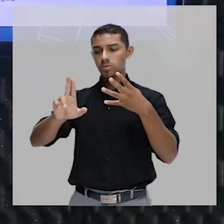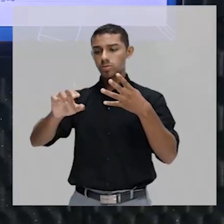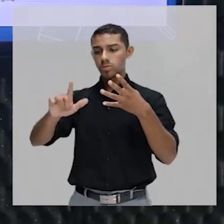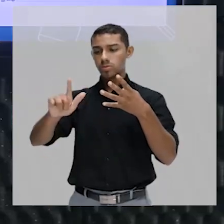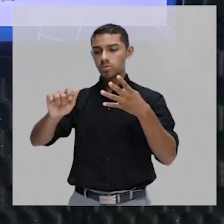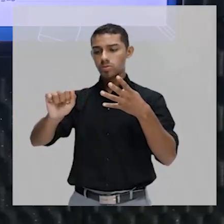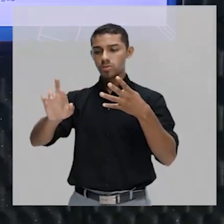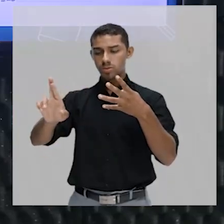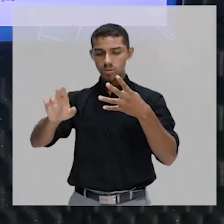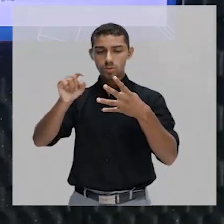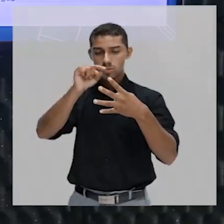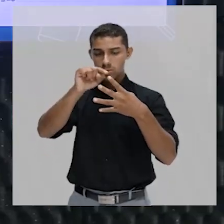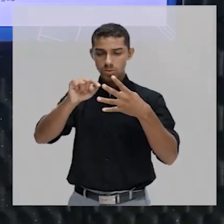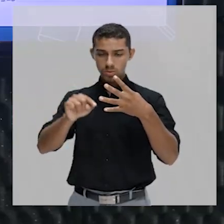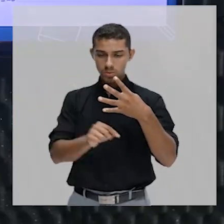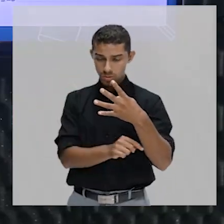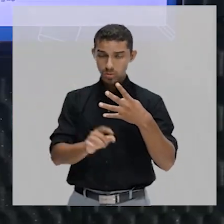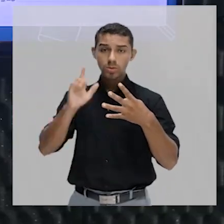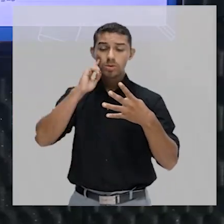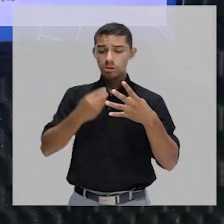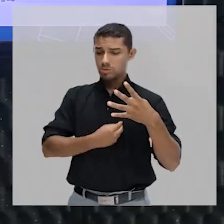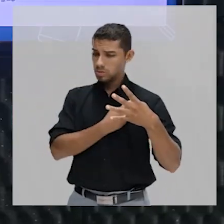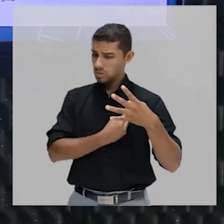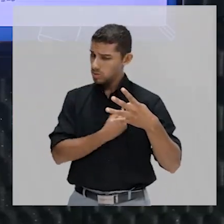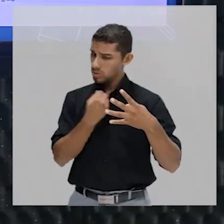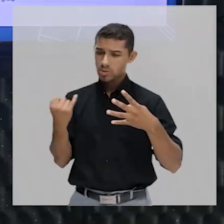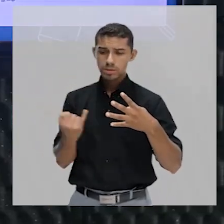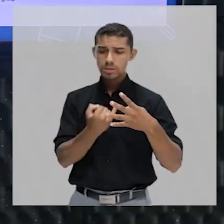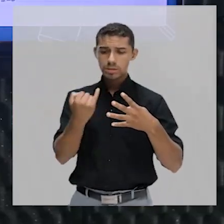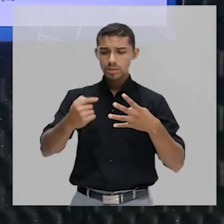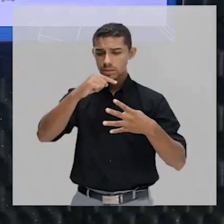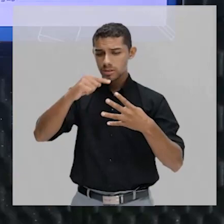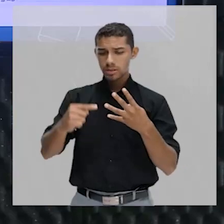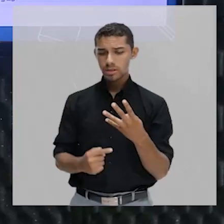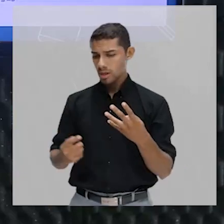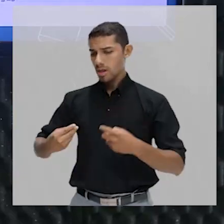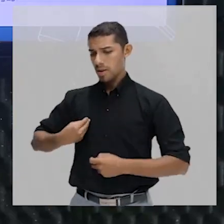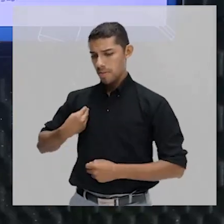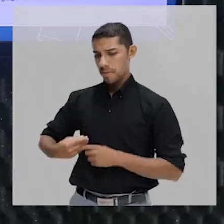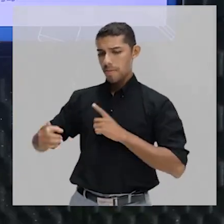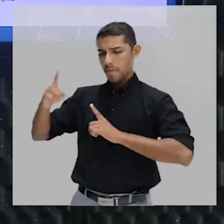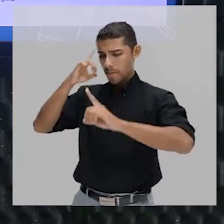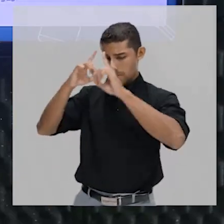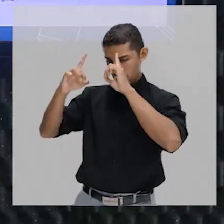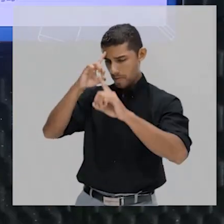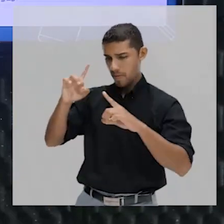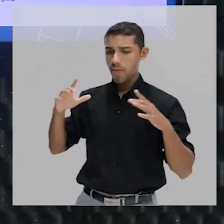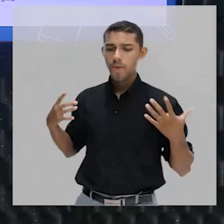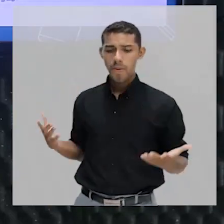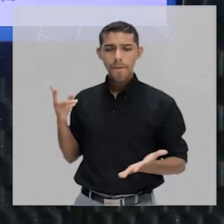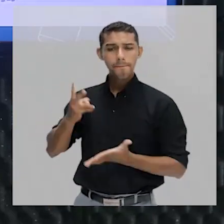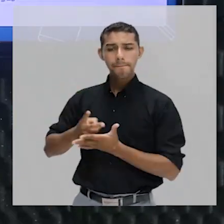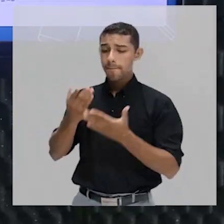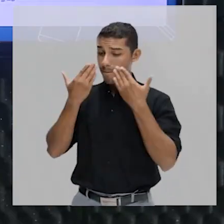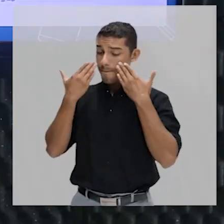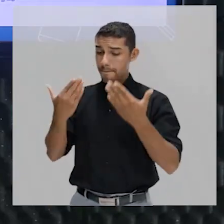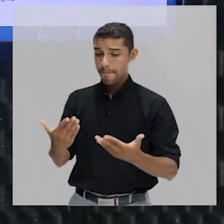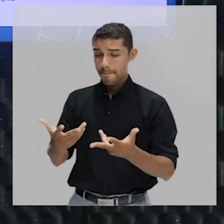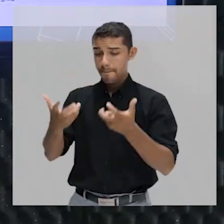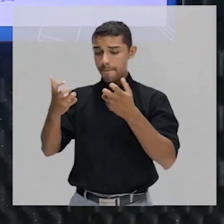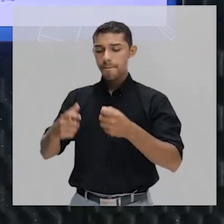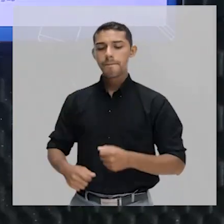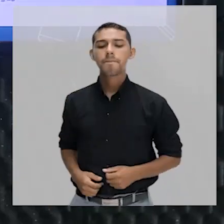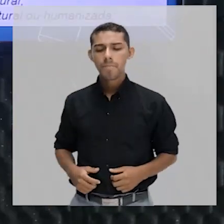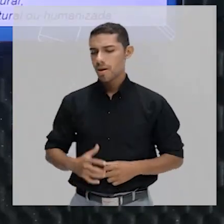todos conceitos extremamente presentes na nossa vida e na nossa realidade. E tu vai perceber isso claramente, tá bom?